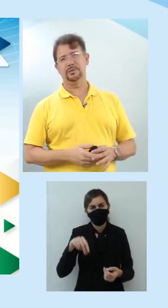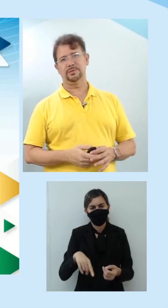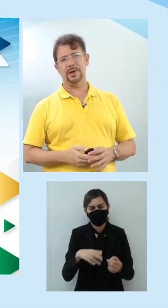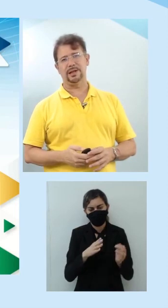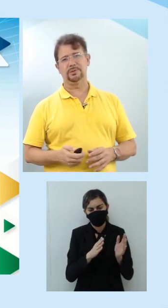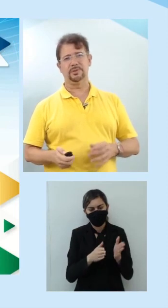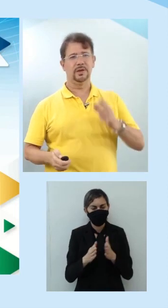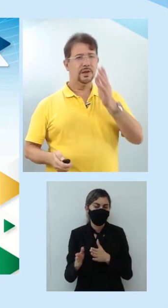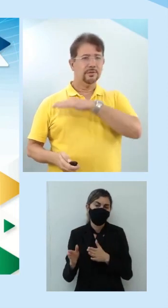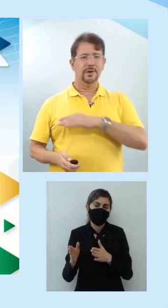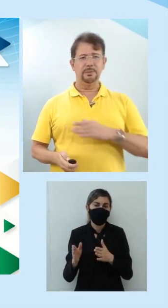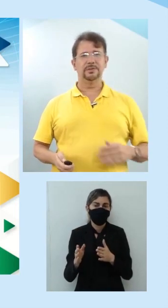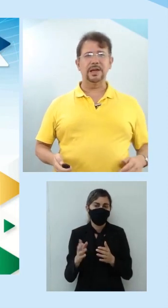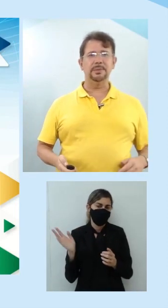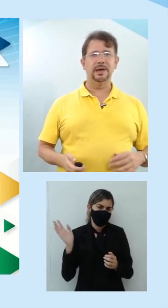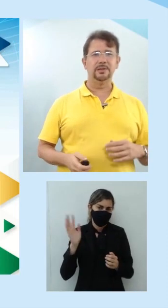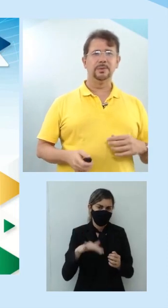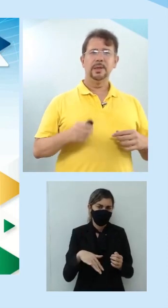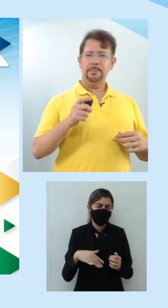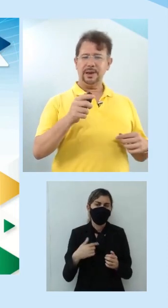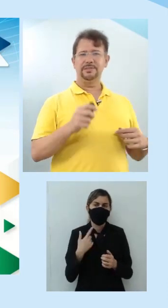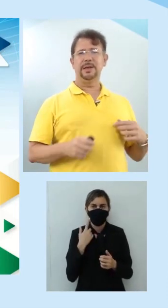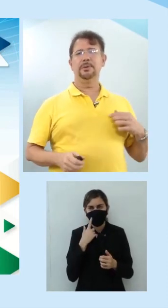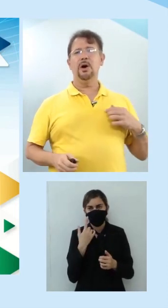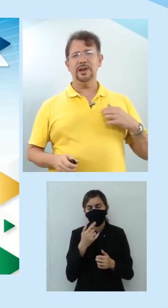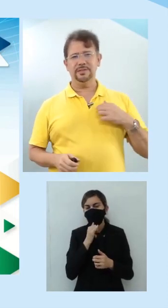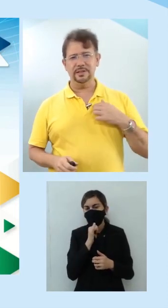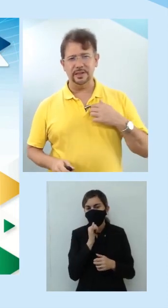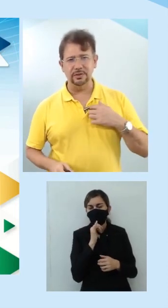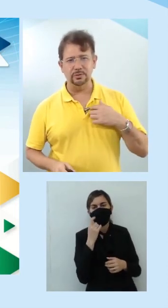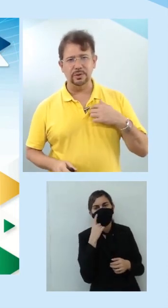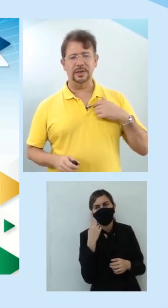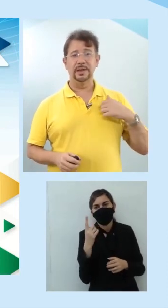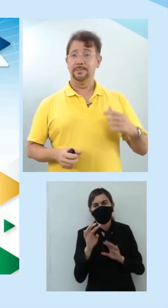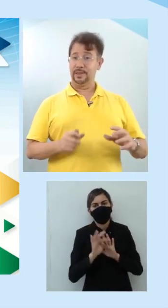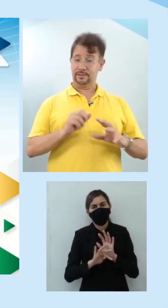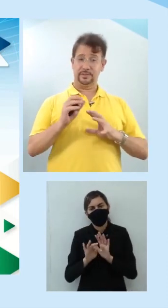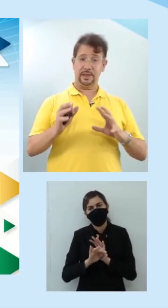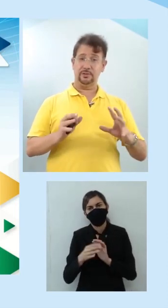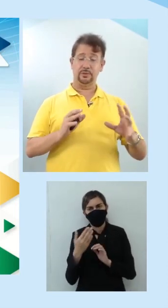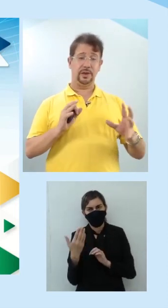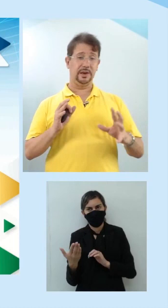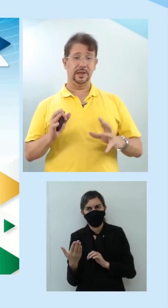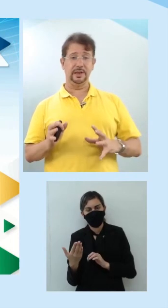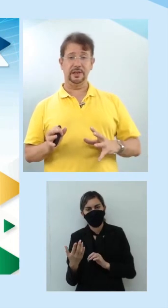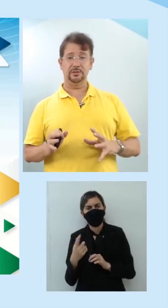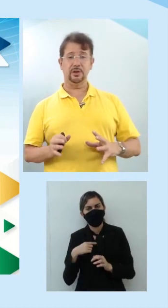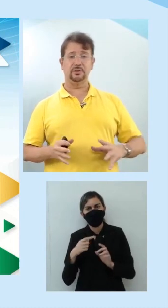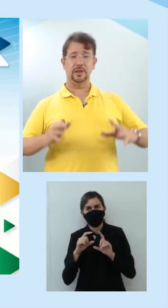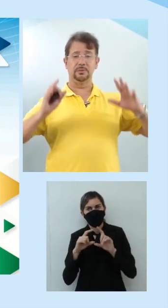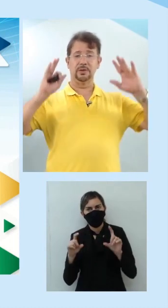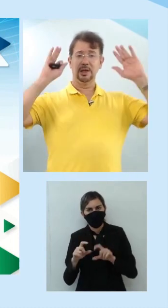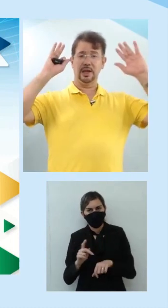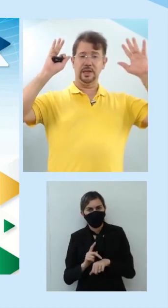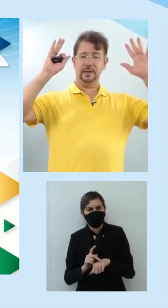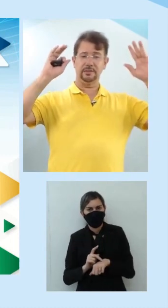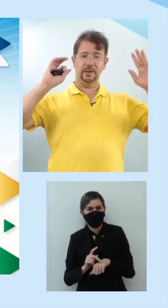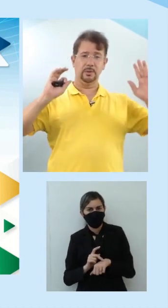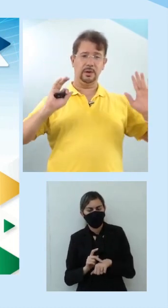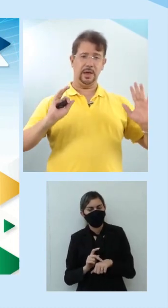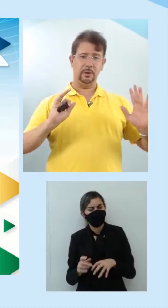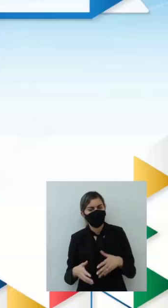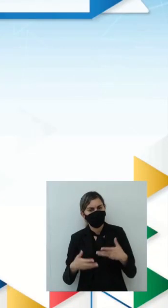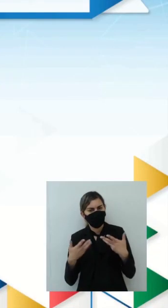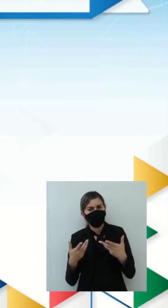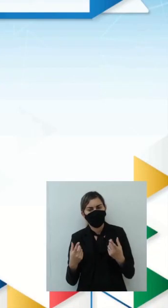cronológica dos fatos. Vamos caminhando. Por exemplo, olha esse texto aqui. Nesse texto, em negrito, nós temos